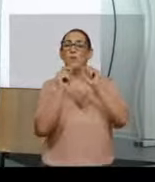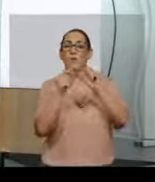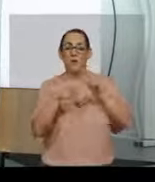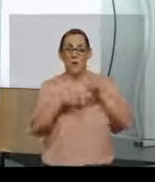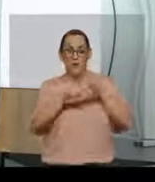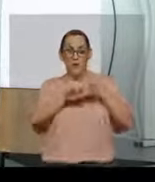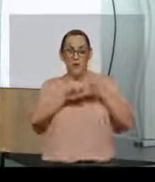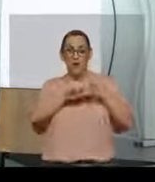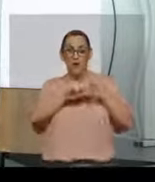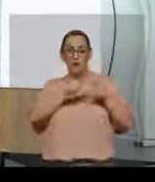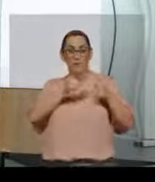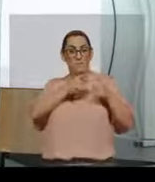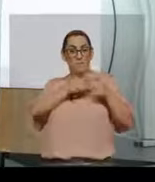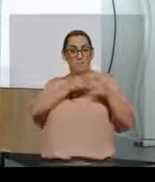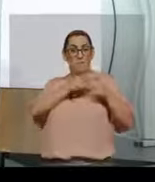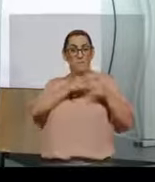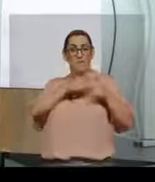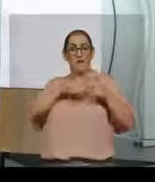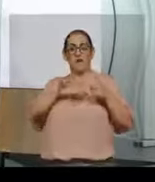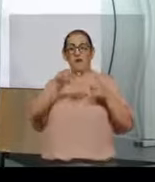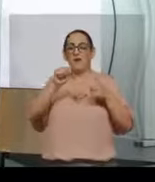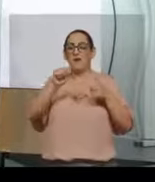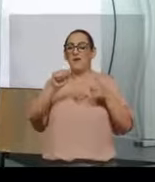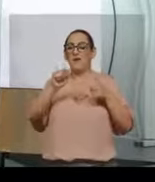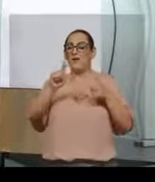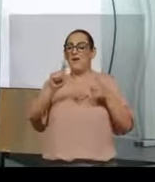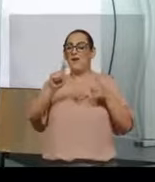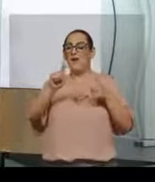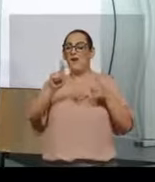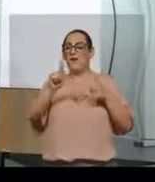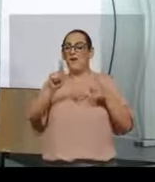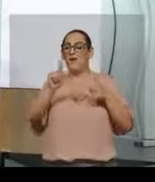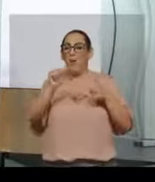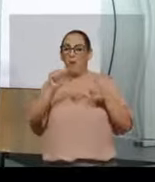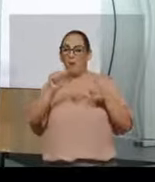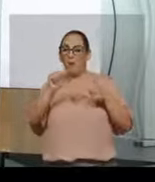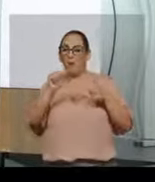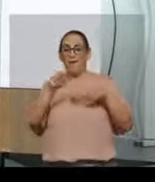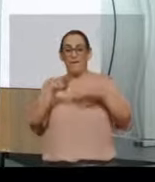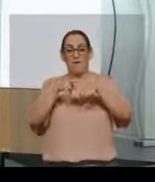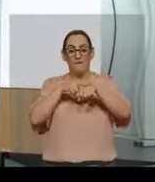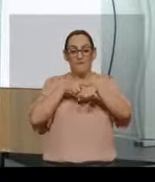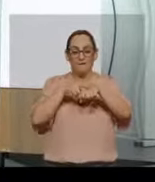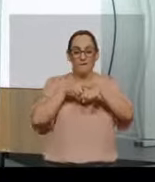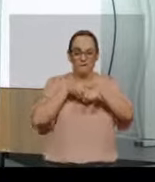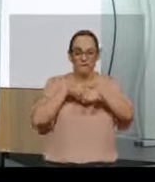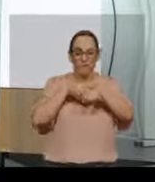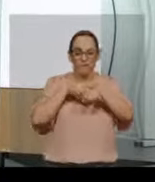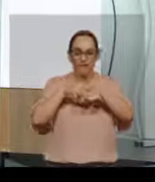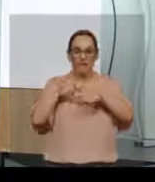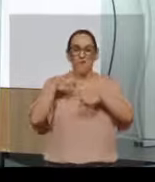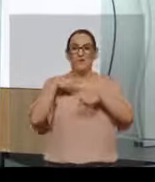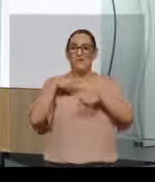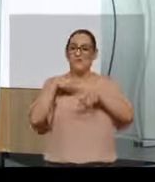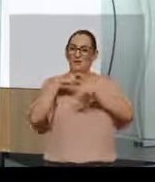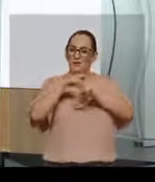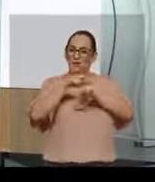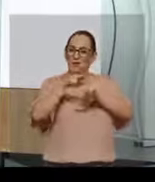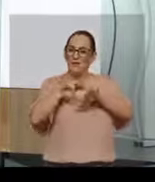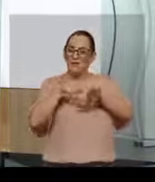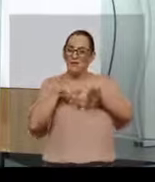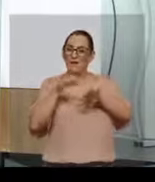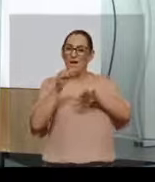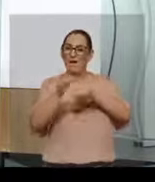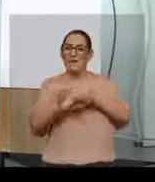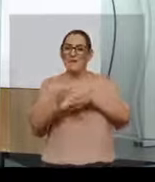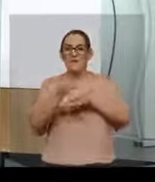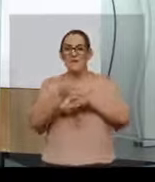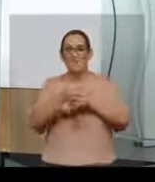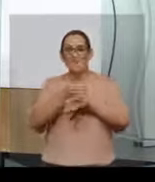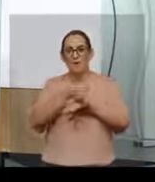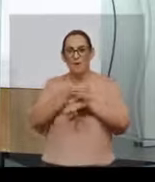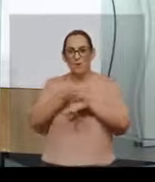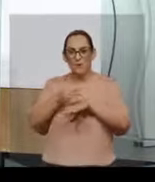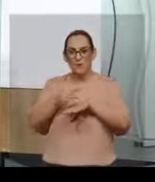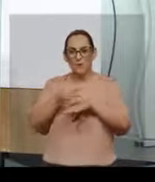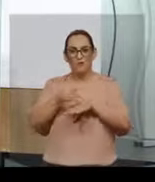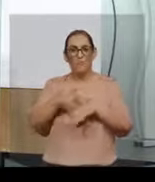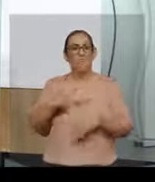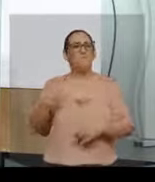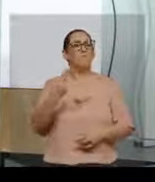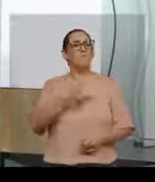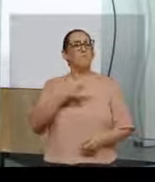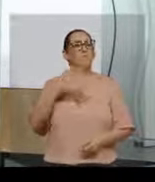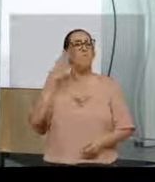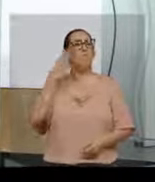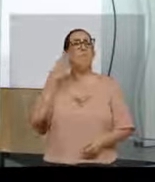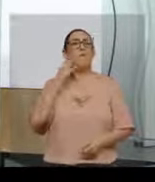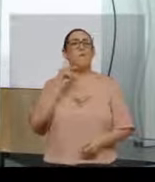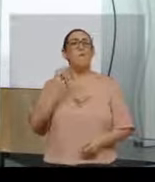verde pluricelular. Nós sabemos então que as plantas e as algas,